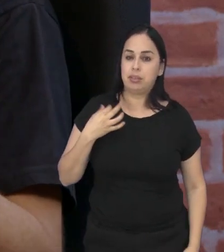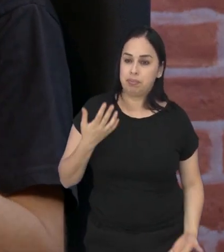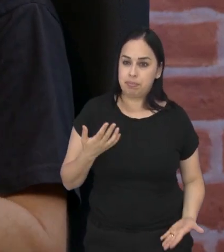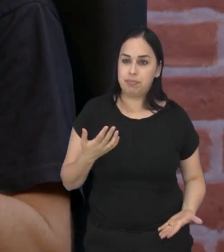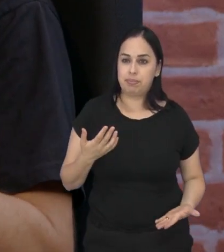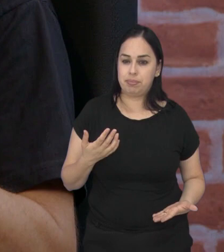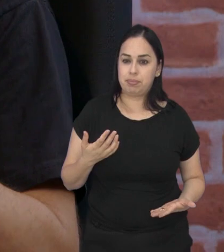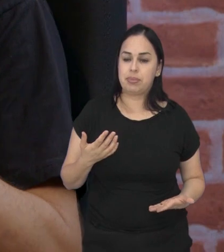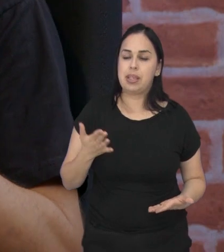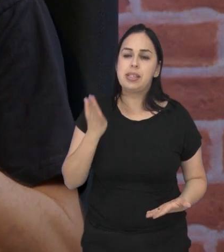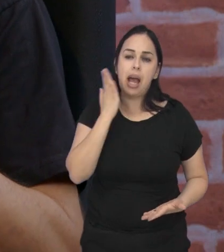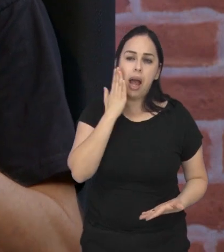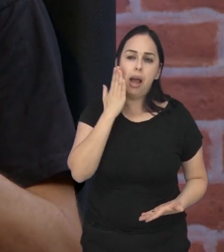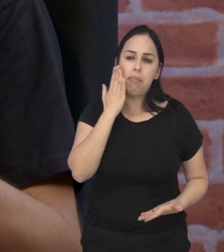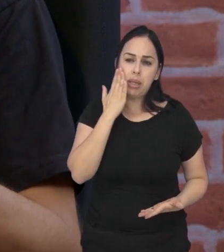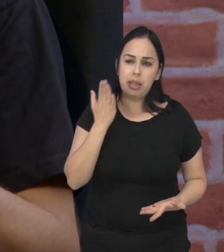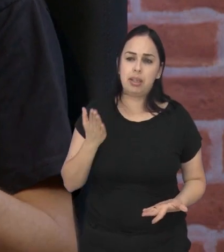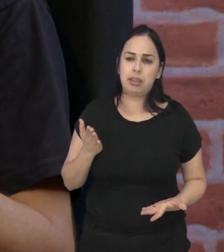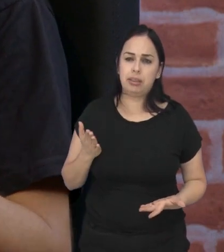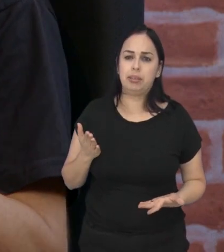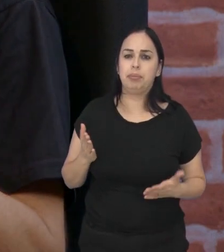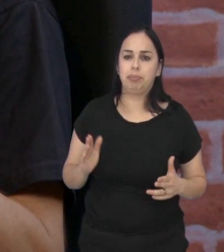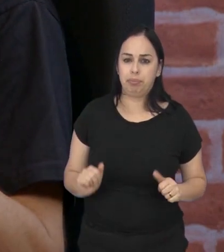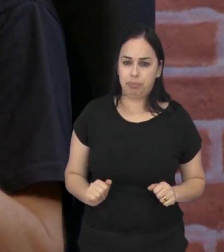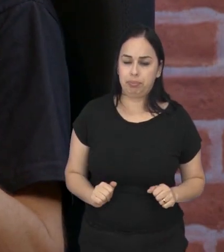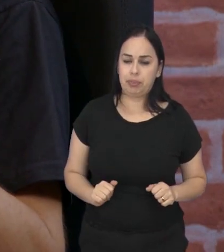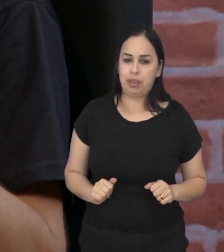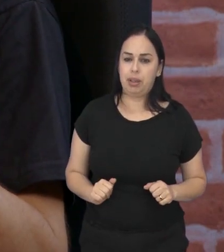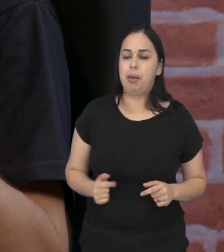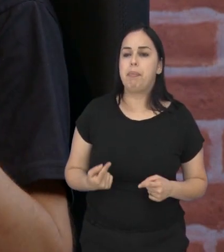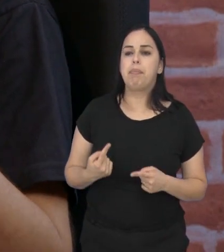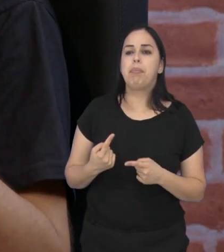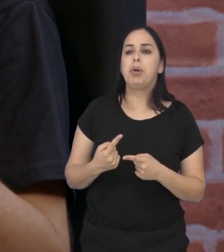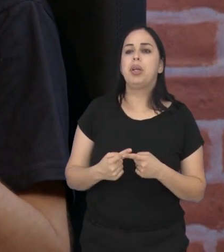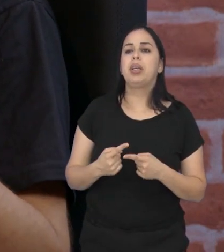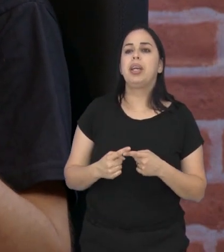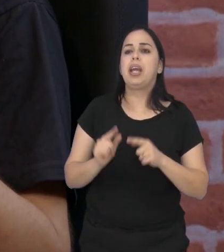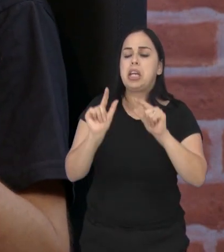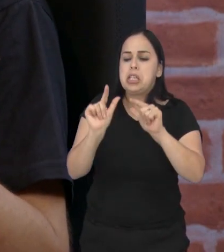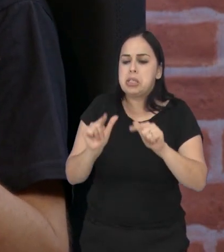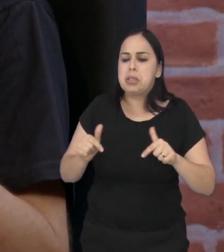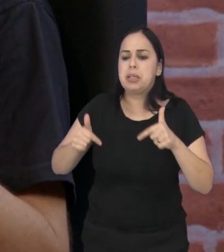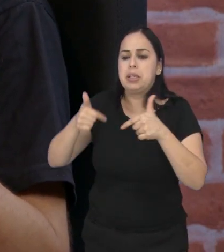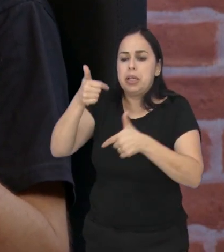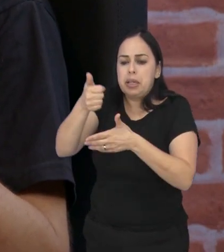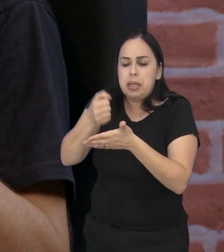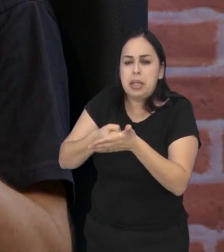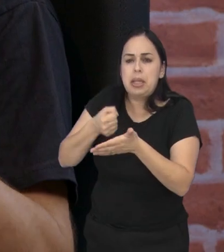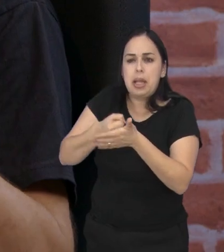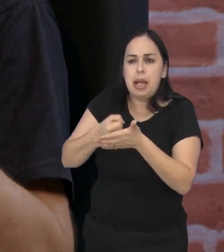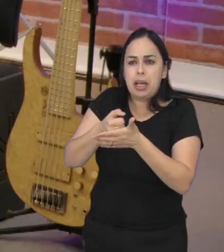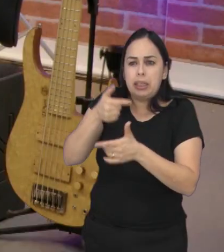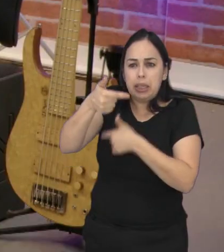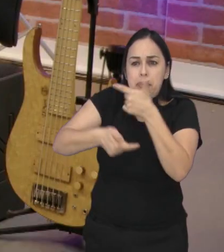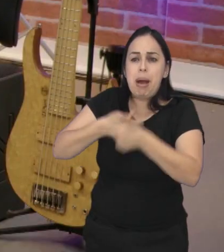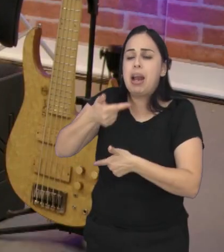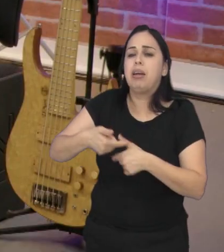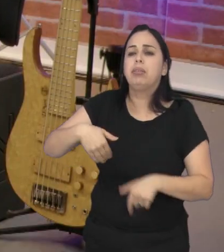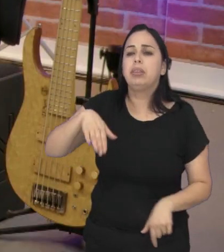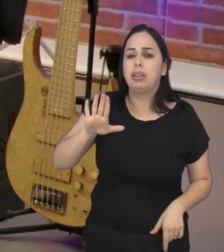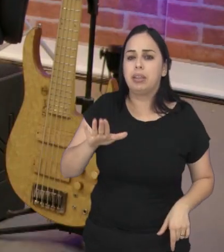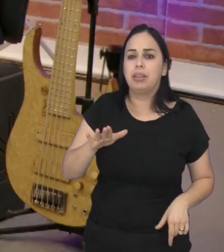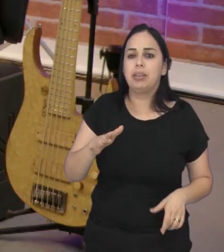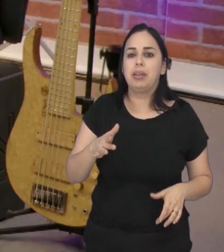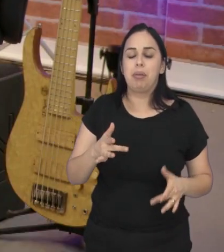são do nosso meio, sabem como é. E assim, por que essas pessoas se dedicam tanto? É que, Por na que essas verdade, pessoas se doam